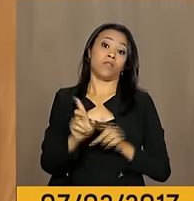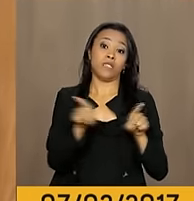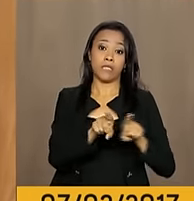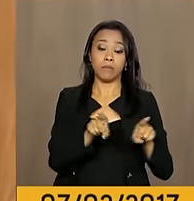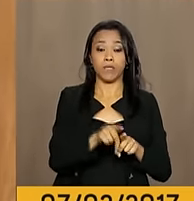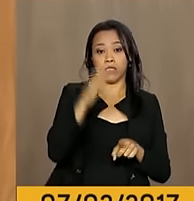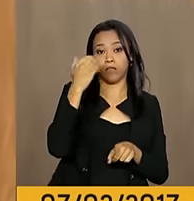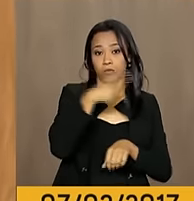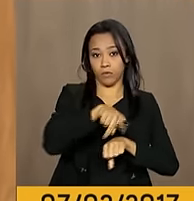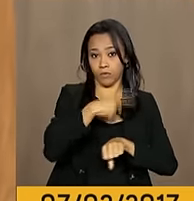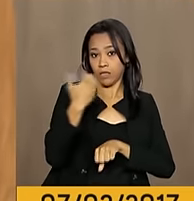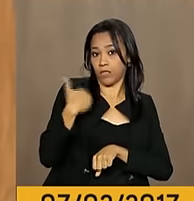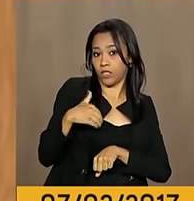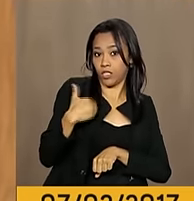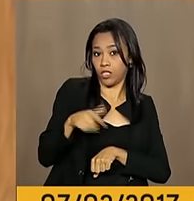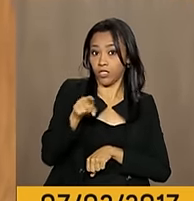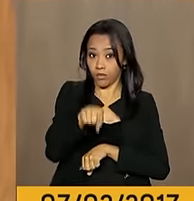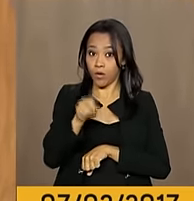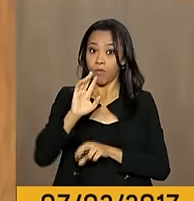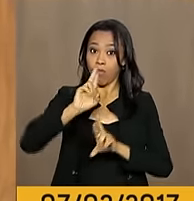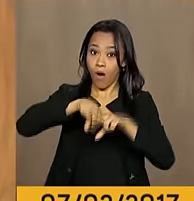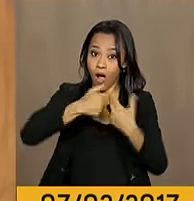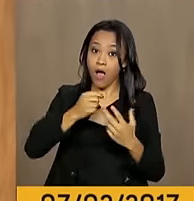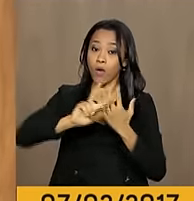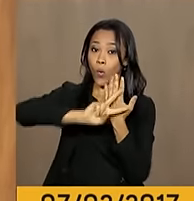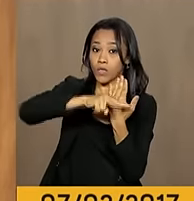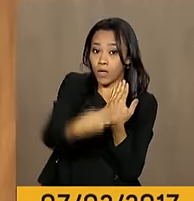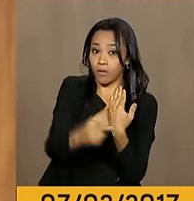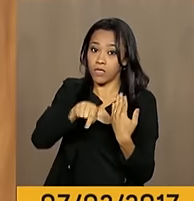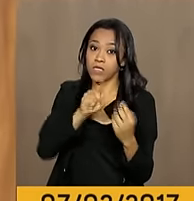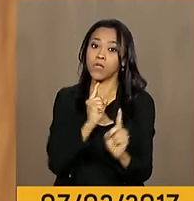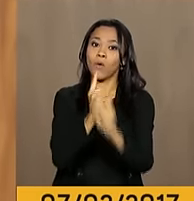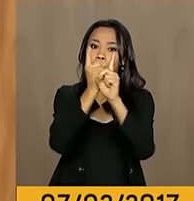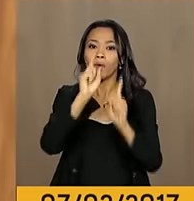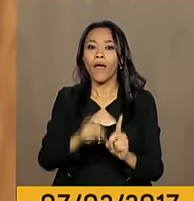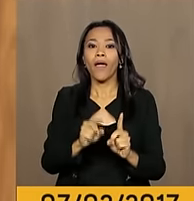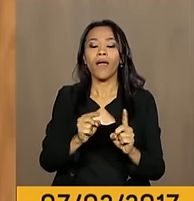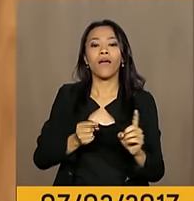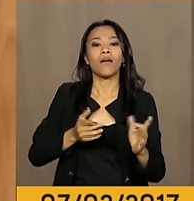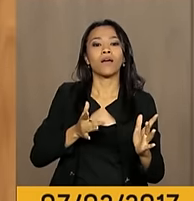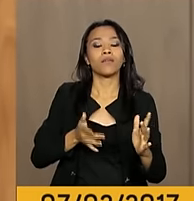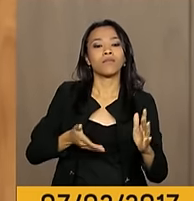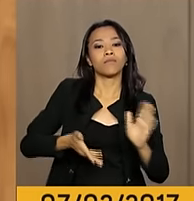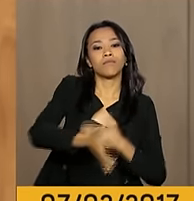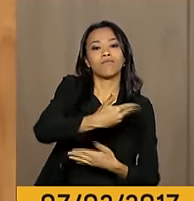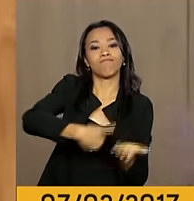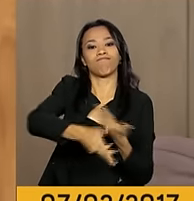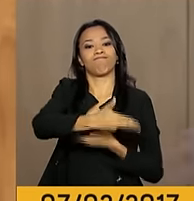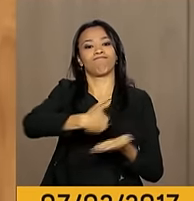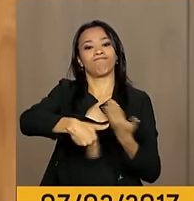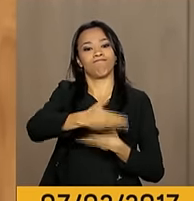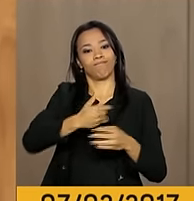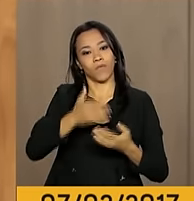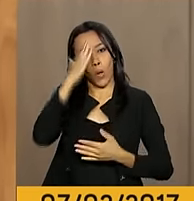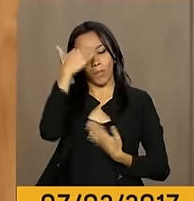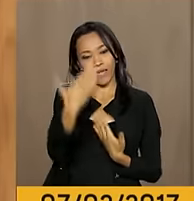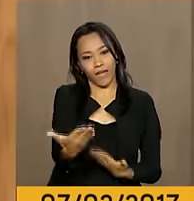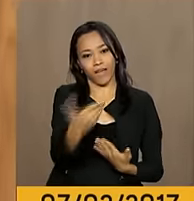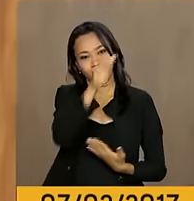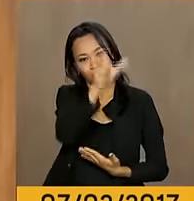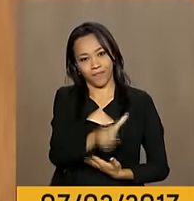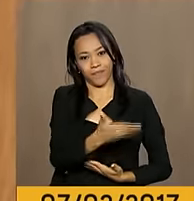como fruto desse encontro é mais e mais cooperação e integração Muito obrigado ao